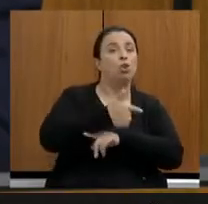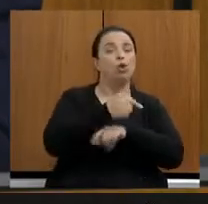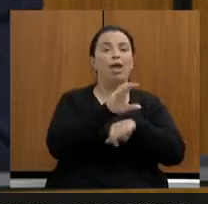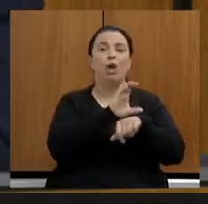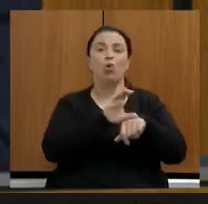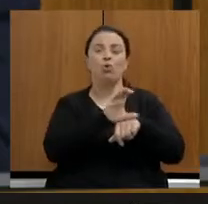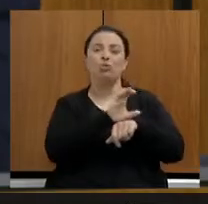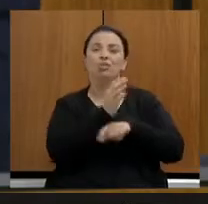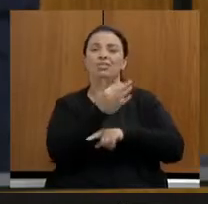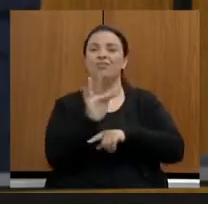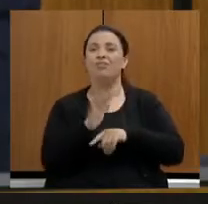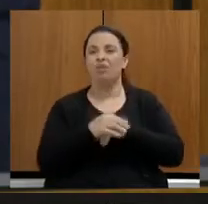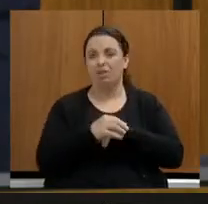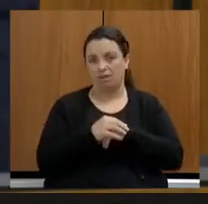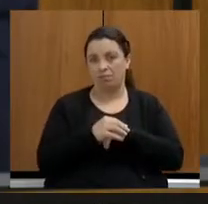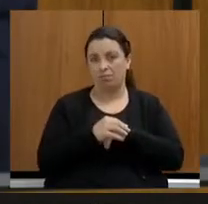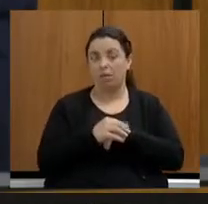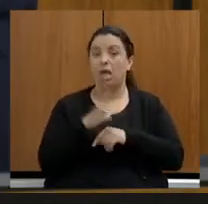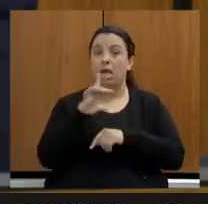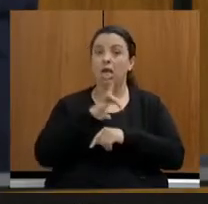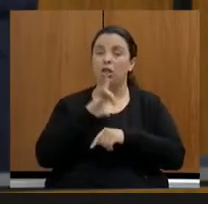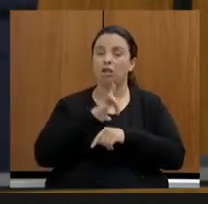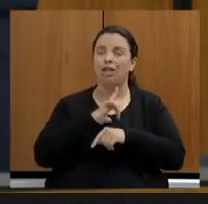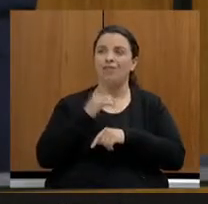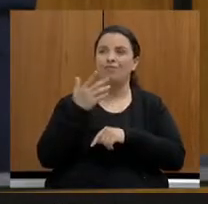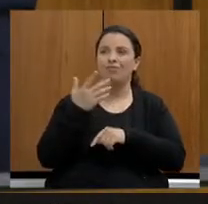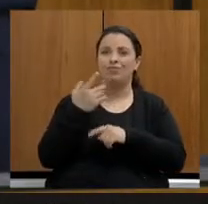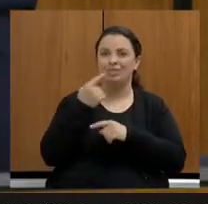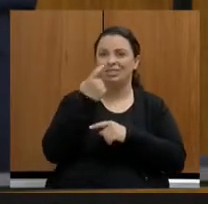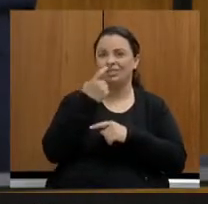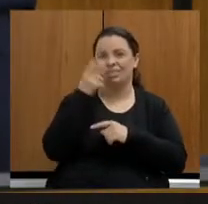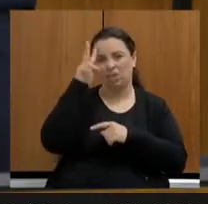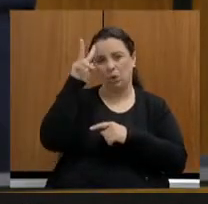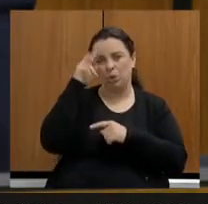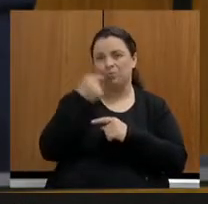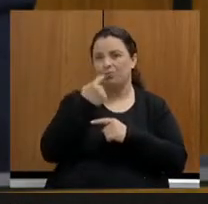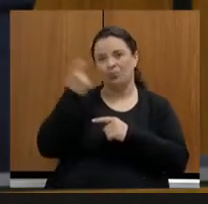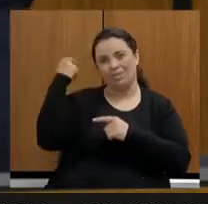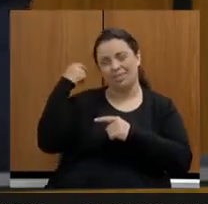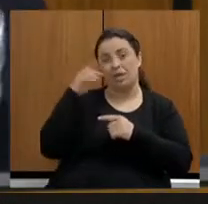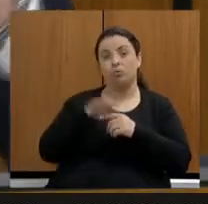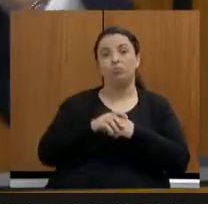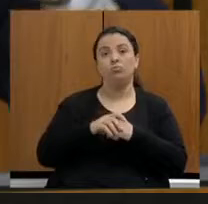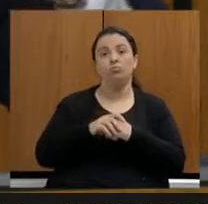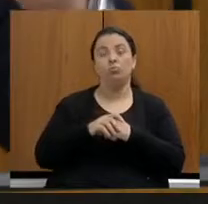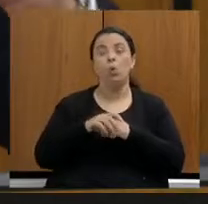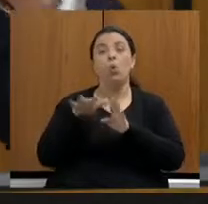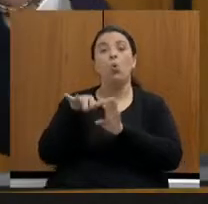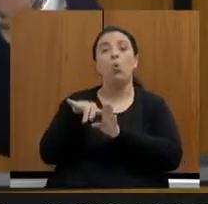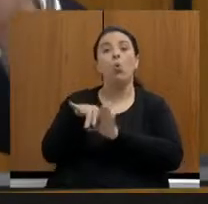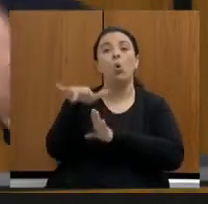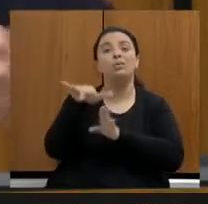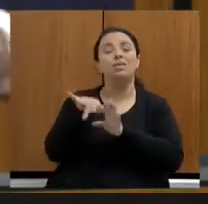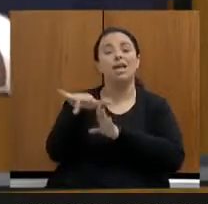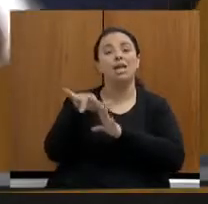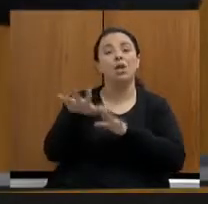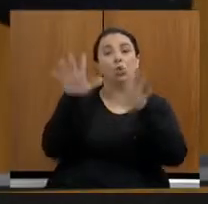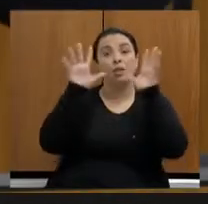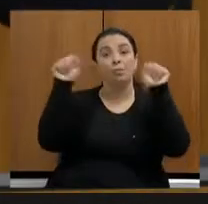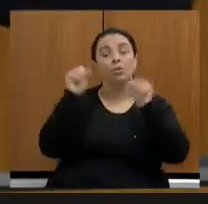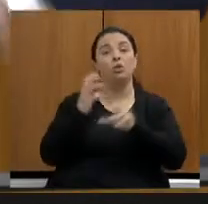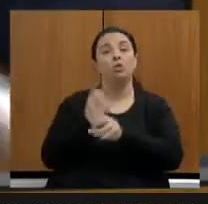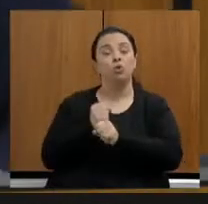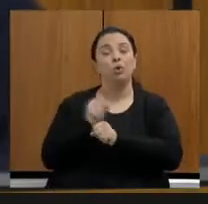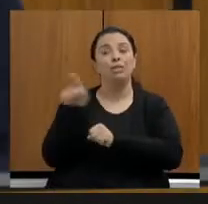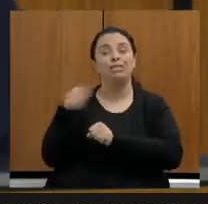inclusive de um conselheiro do Tribunal de Contas na última segunda-feira que é se os gestores públicos